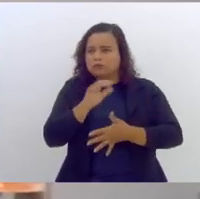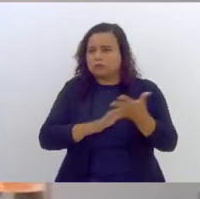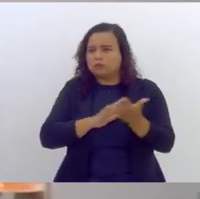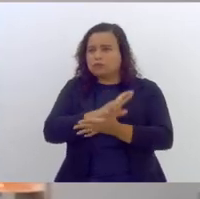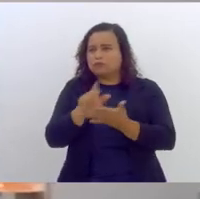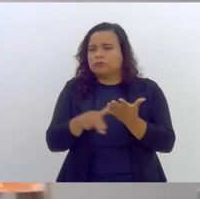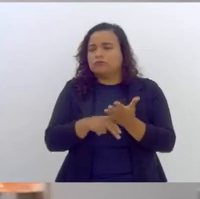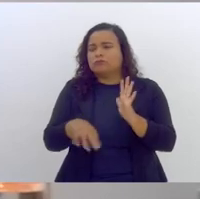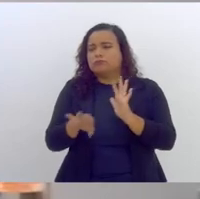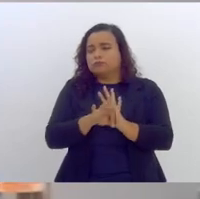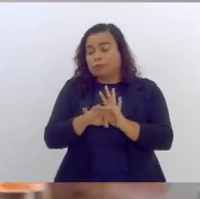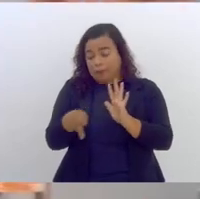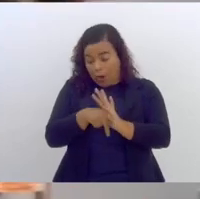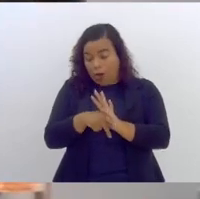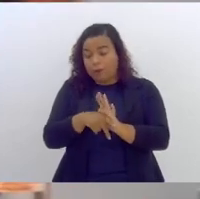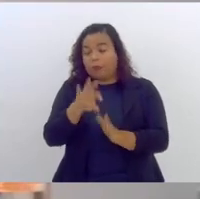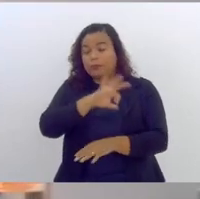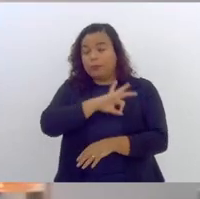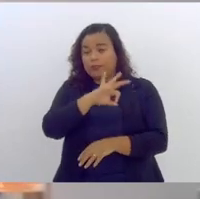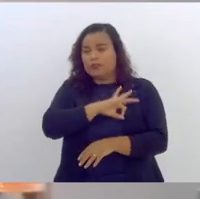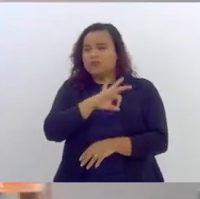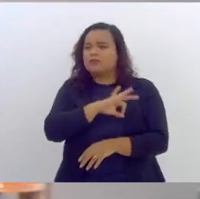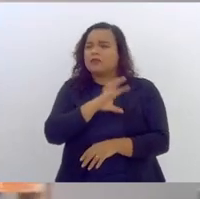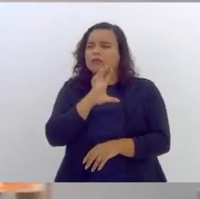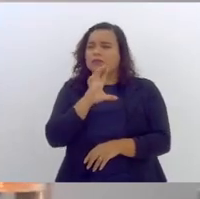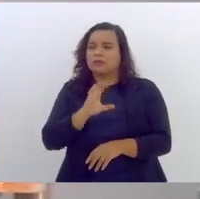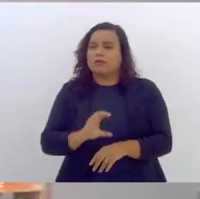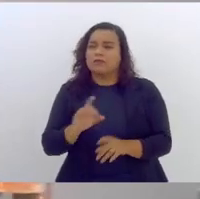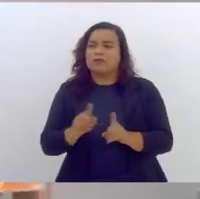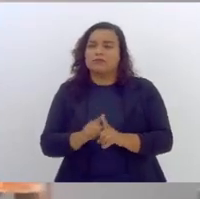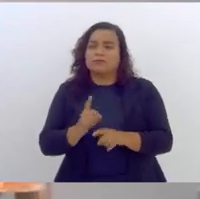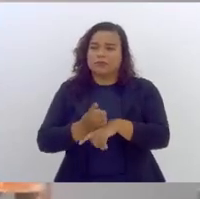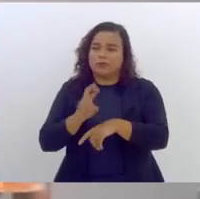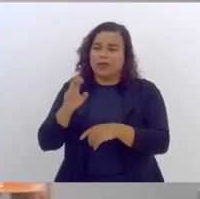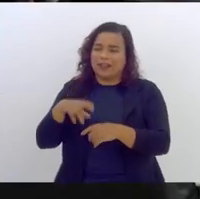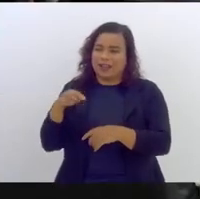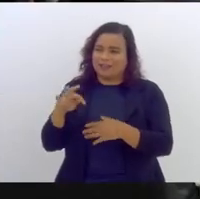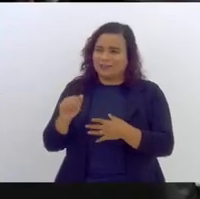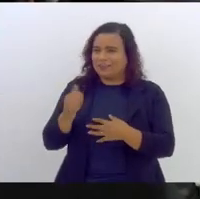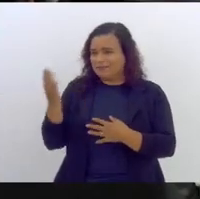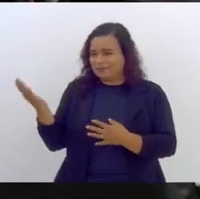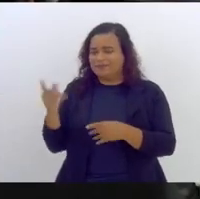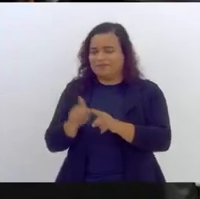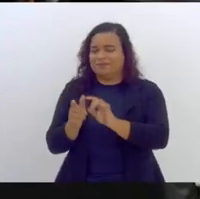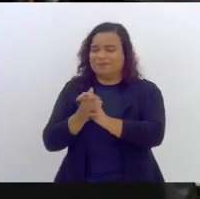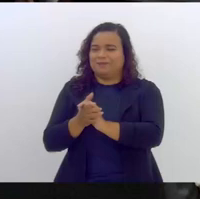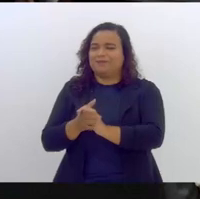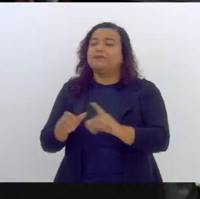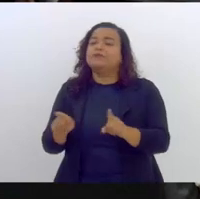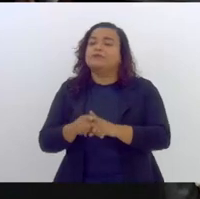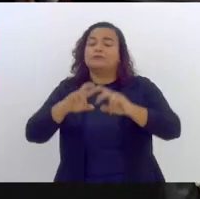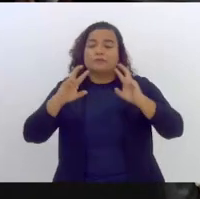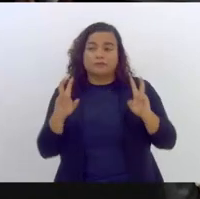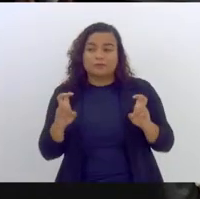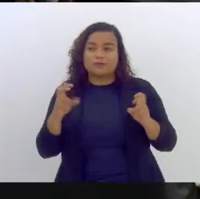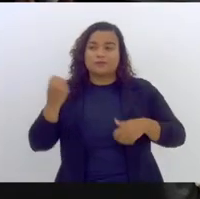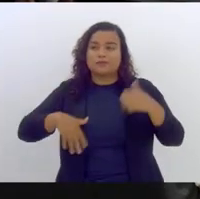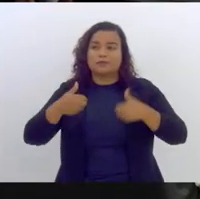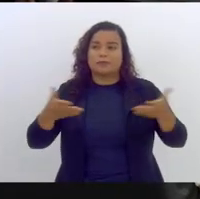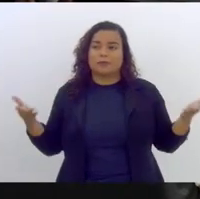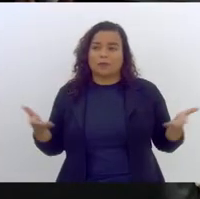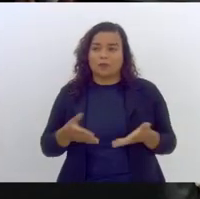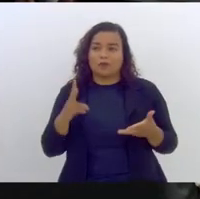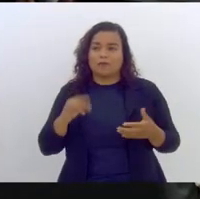diretas da Polícia Civil Doutora Renata também minha saudação em relação a nossa questão aqui é